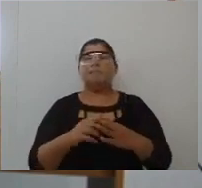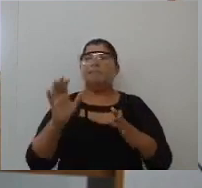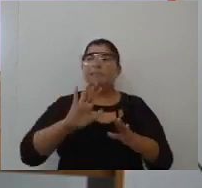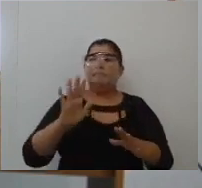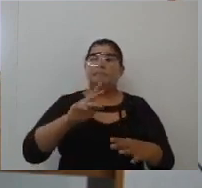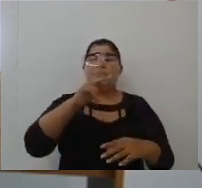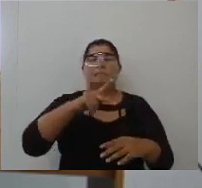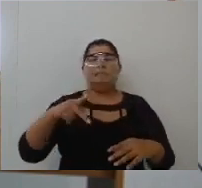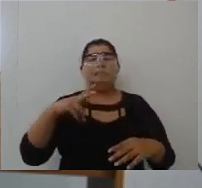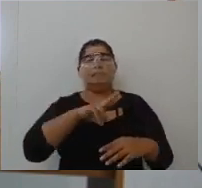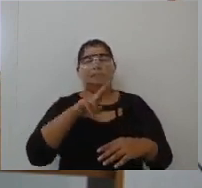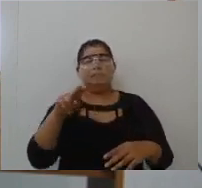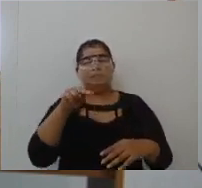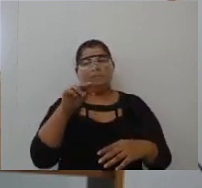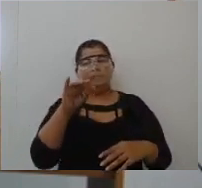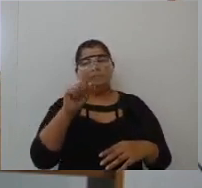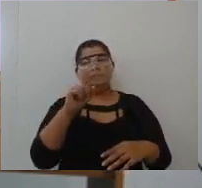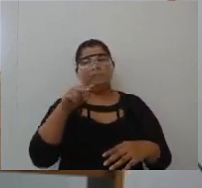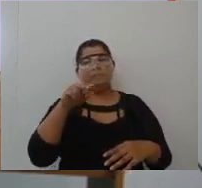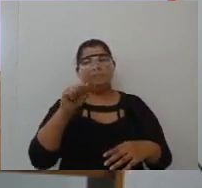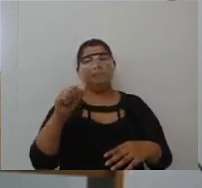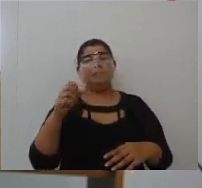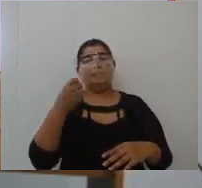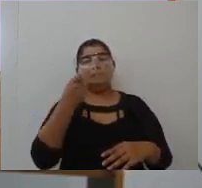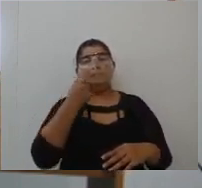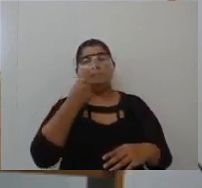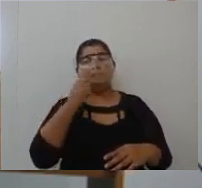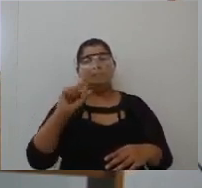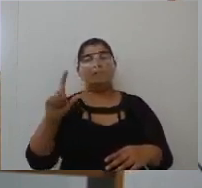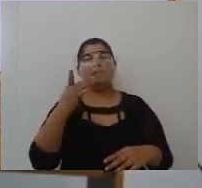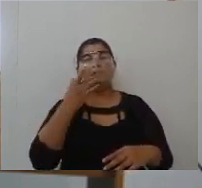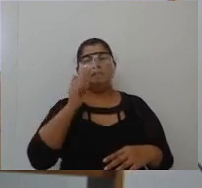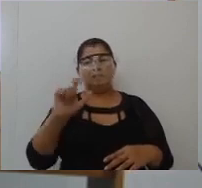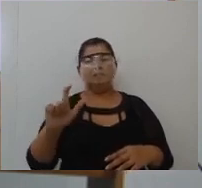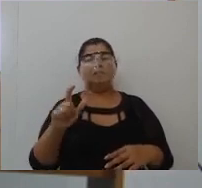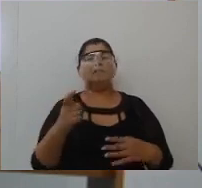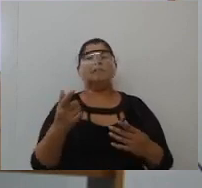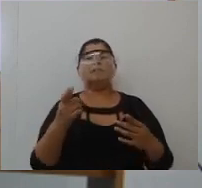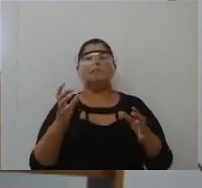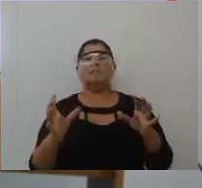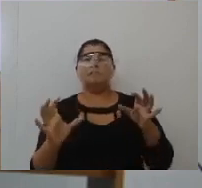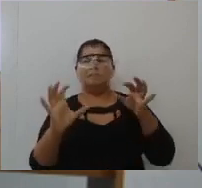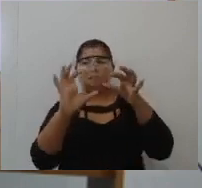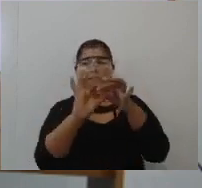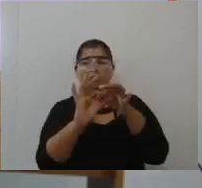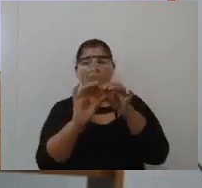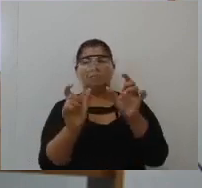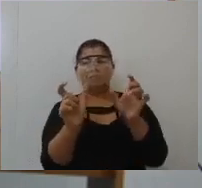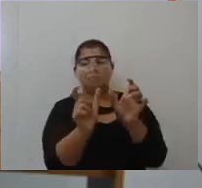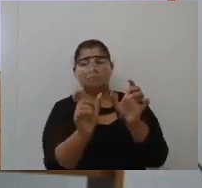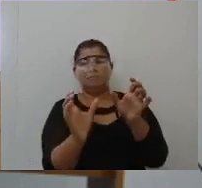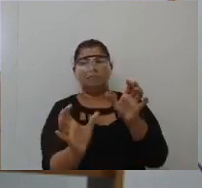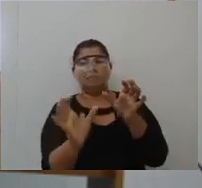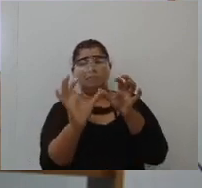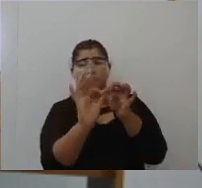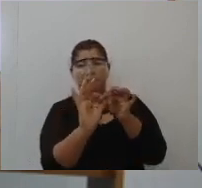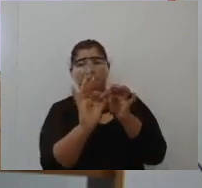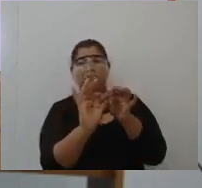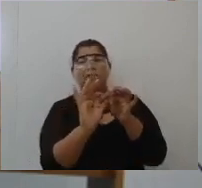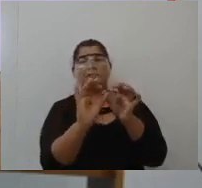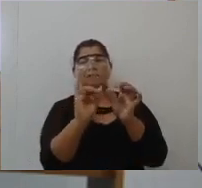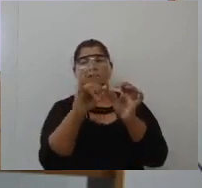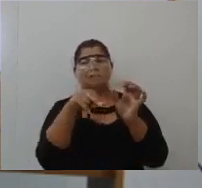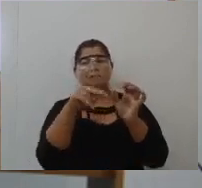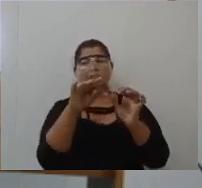meu nome é Tainara, sou de Salgueiro. A conjunção integrante só será usada quando houver substantivos nas orações? A conjunção integrante, Tainara,